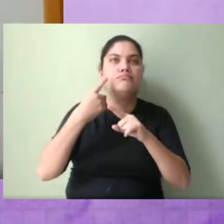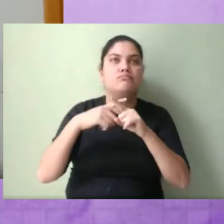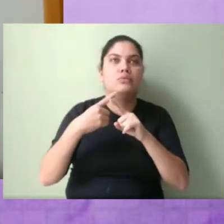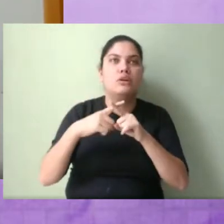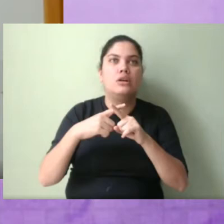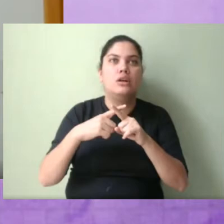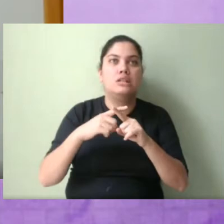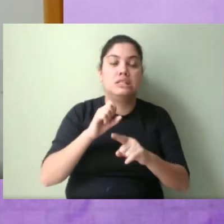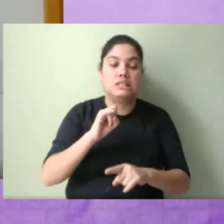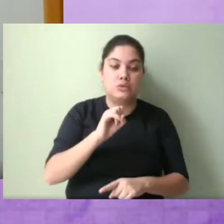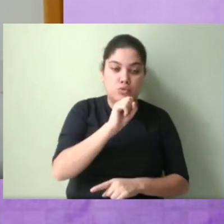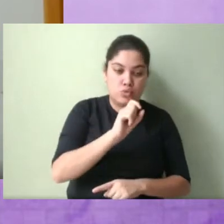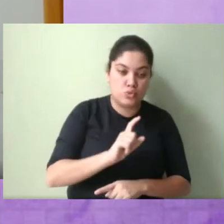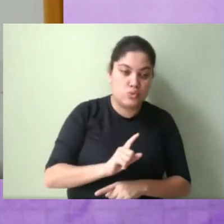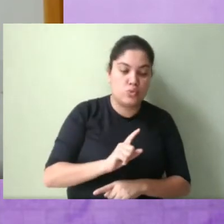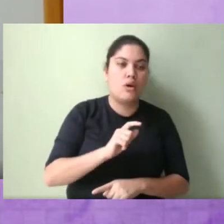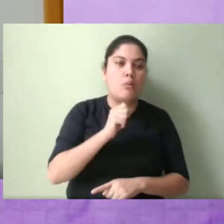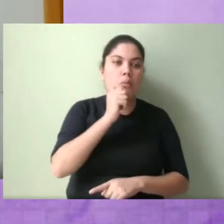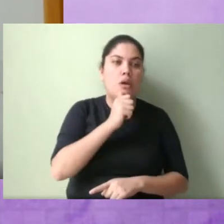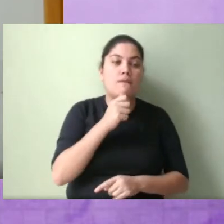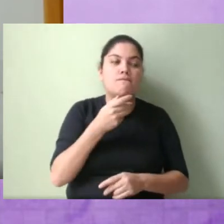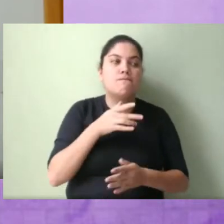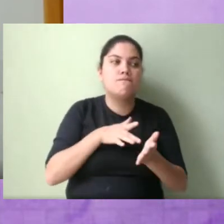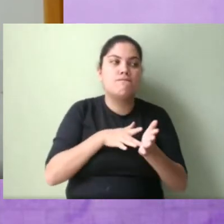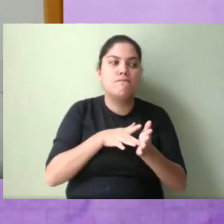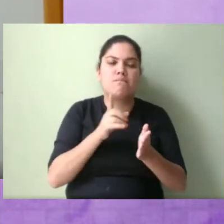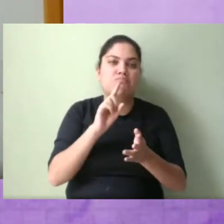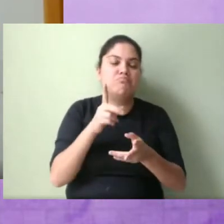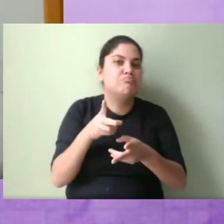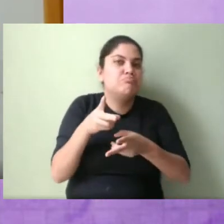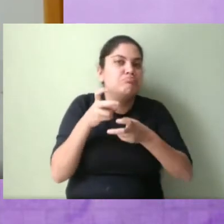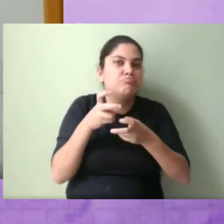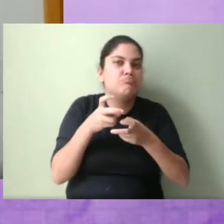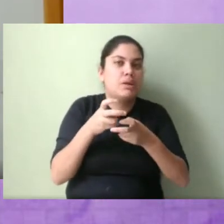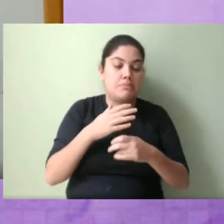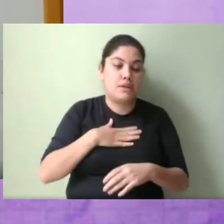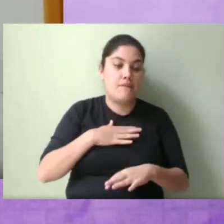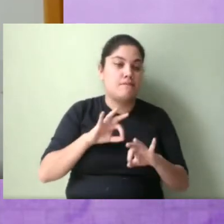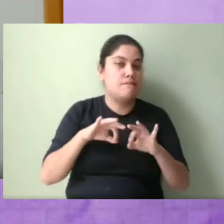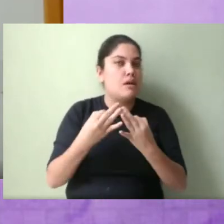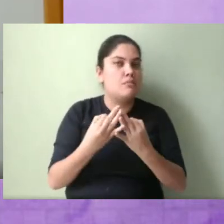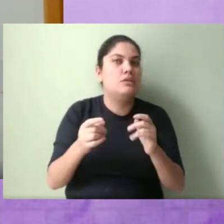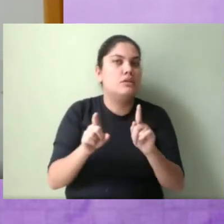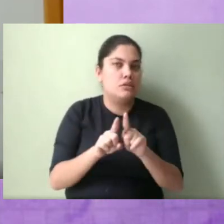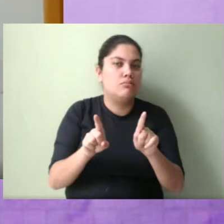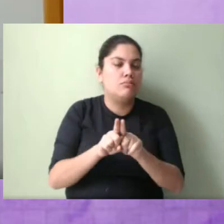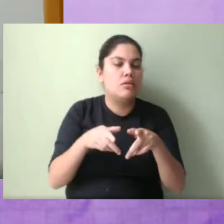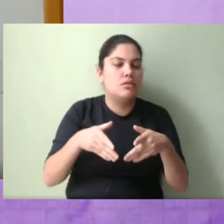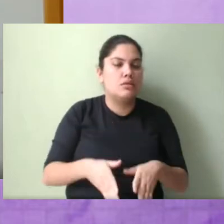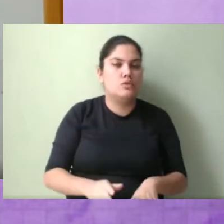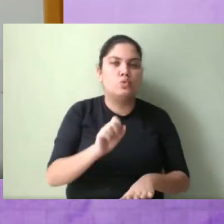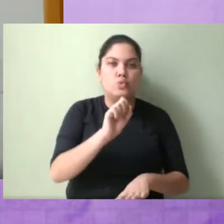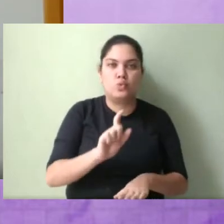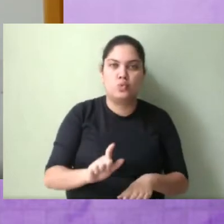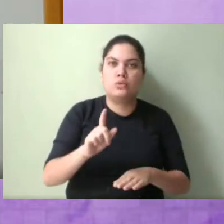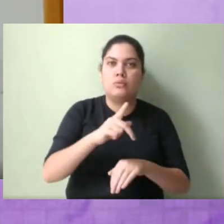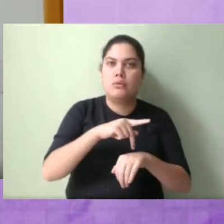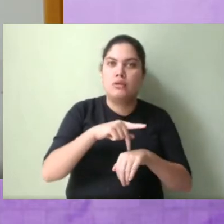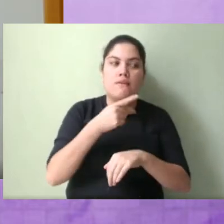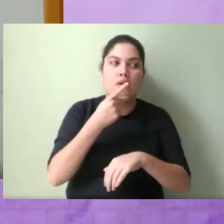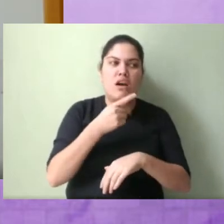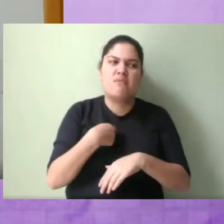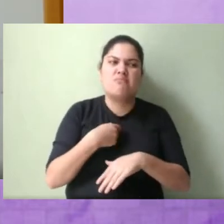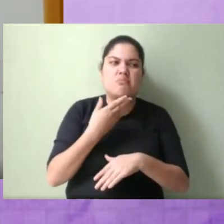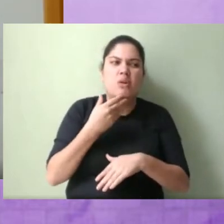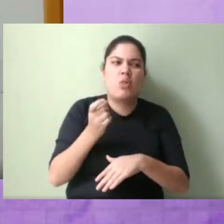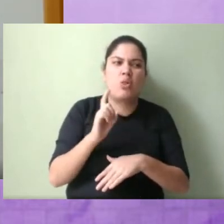aquela sociedade, ou culturalmente, que eu digo, né, até que ponto, porque se no Sul as mulheres fingem que nem vê, né, como